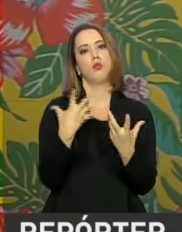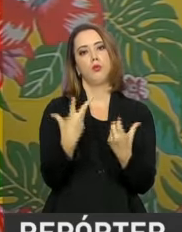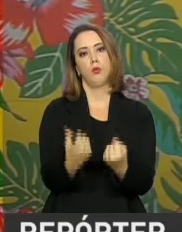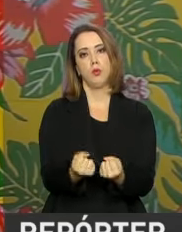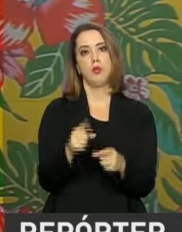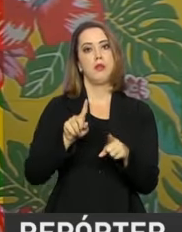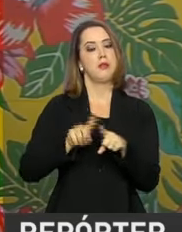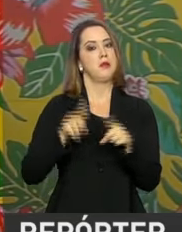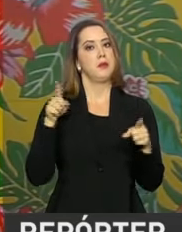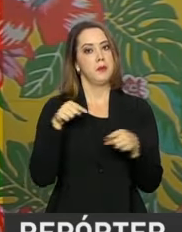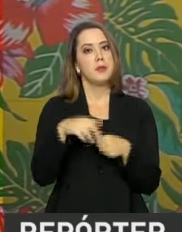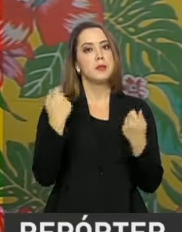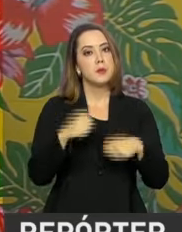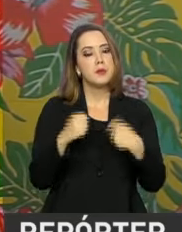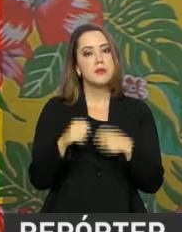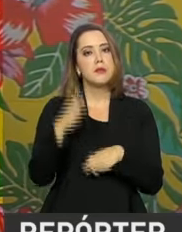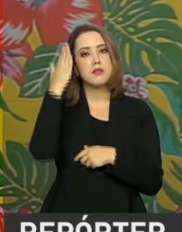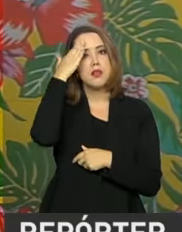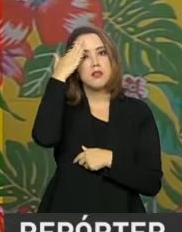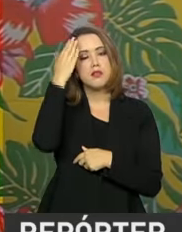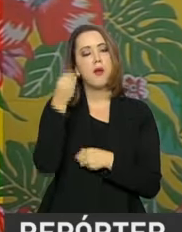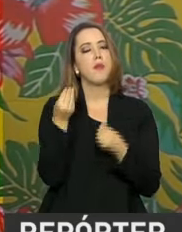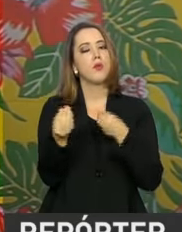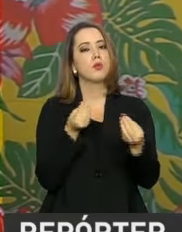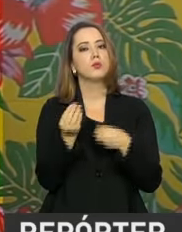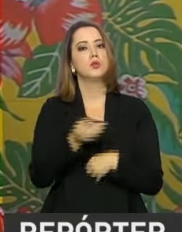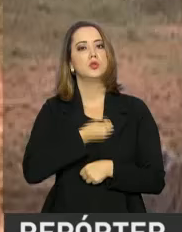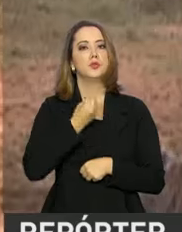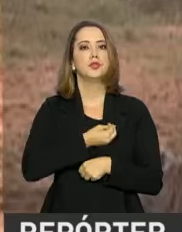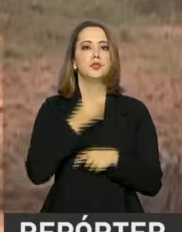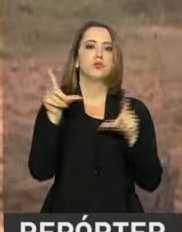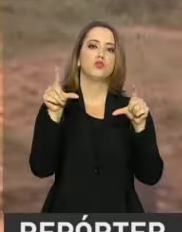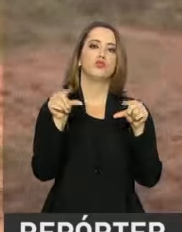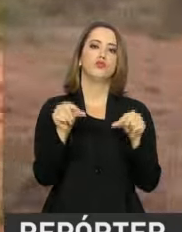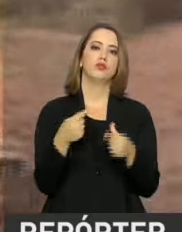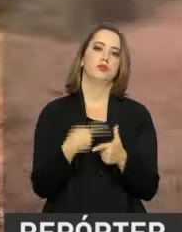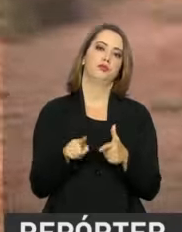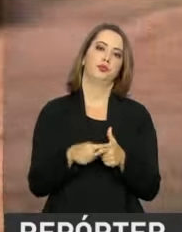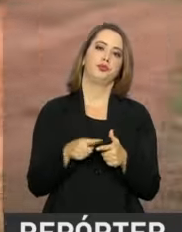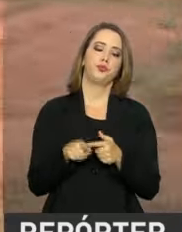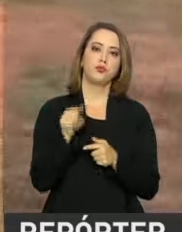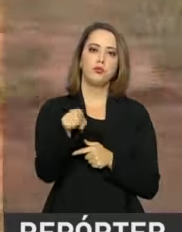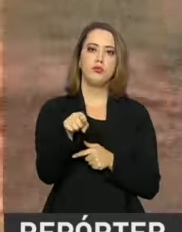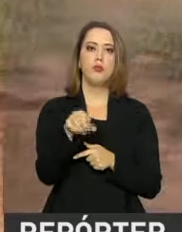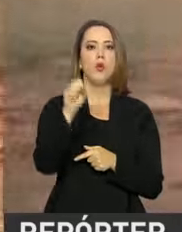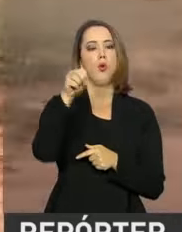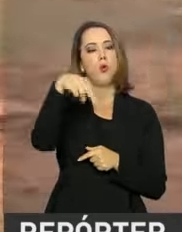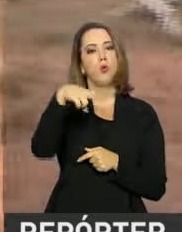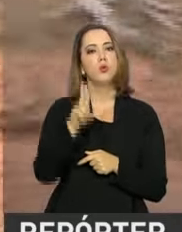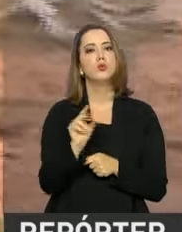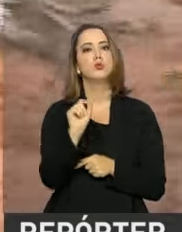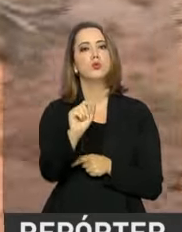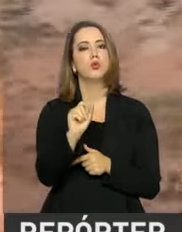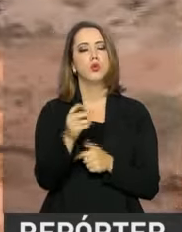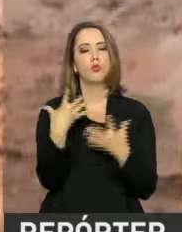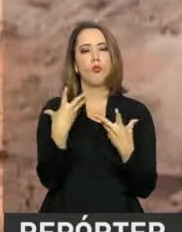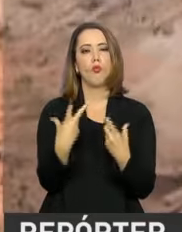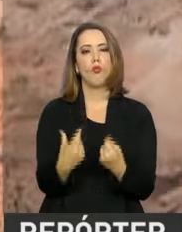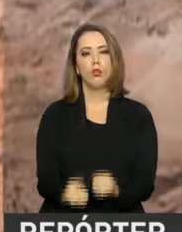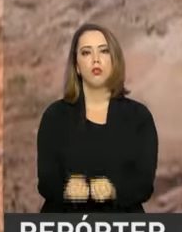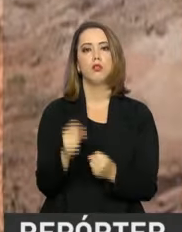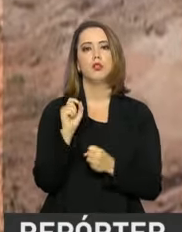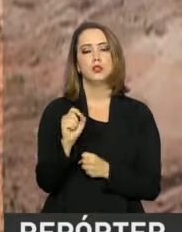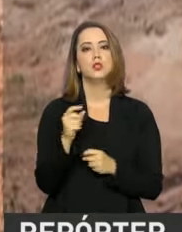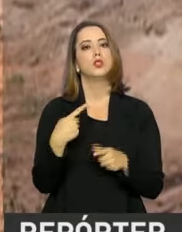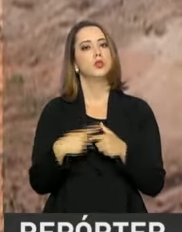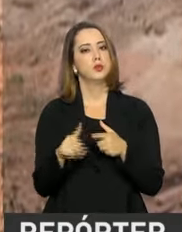cada vez mais tem que aprender a conviver com isso e, logicamente, minimizá-la. Segundo a Convenção das Nações Unidas de Combate à Desertificação, o